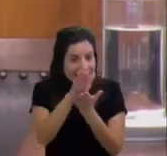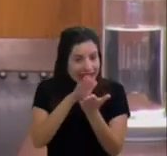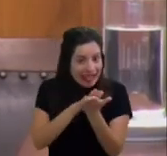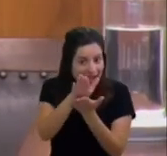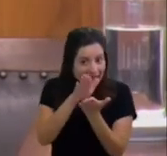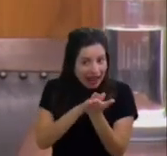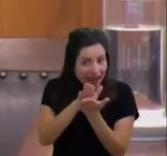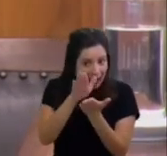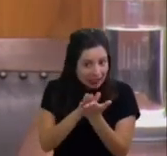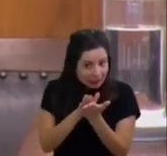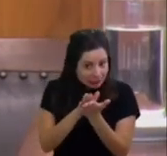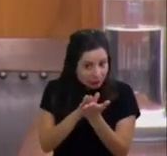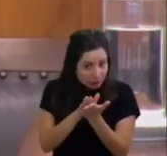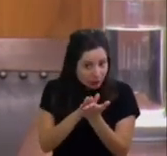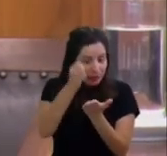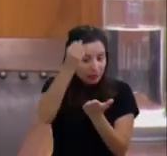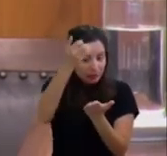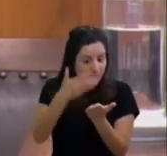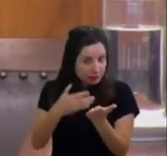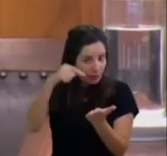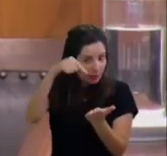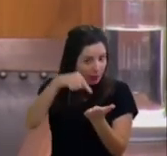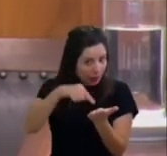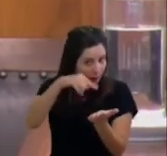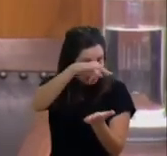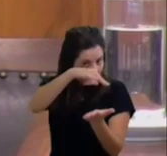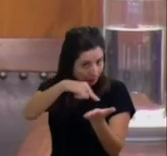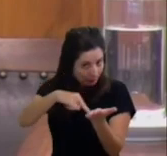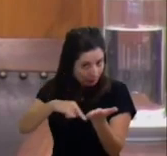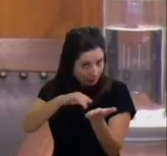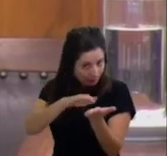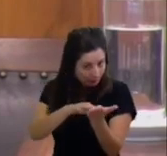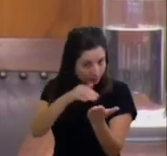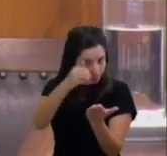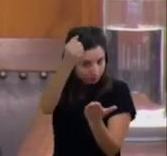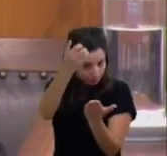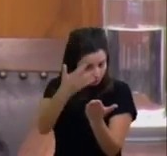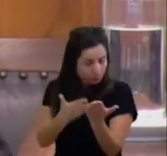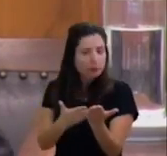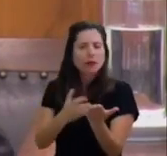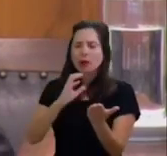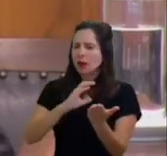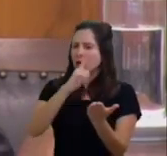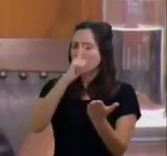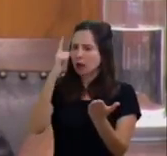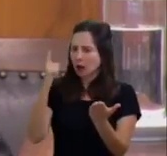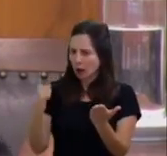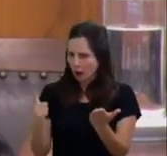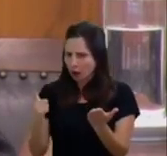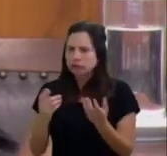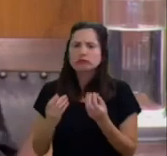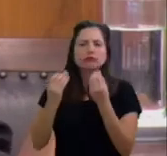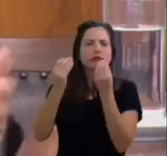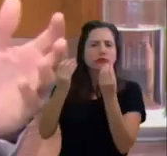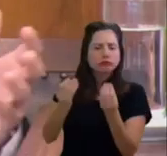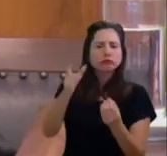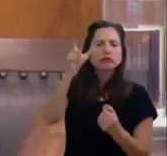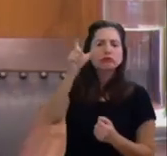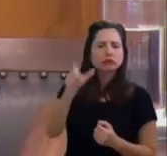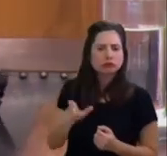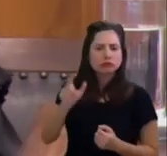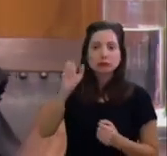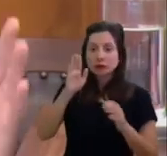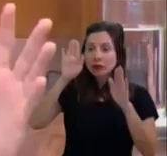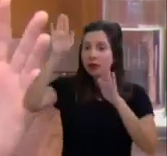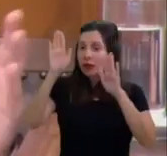nestes autos, algumas que claramente são destinadas ao então pré-candidato, assim como outras em